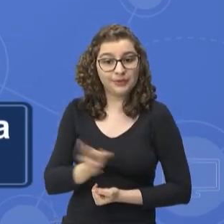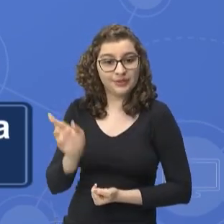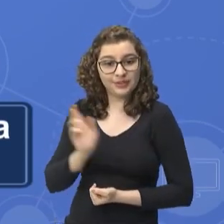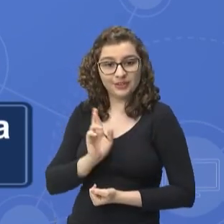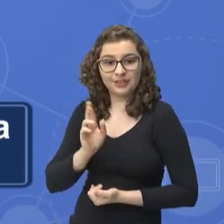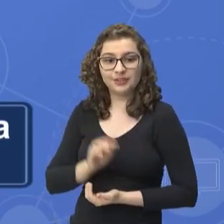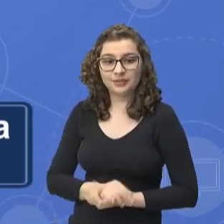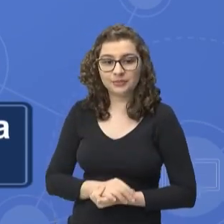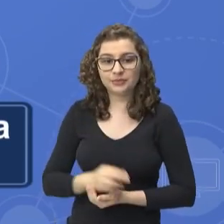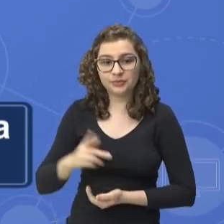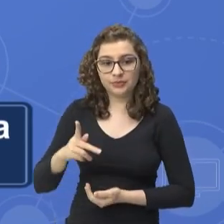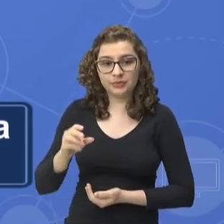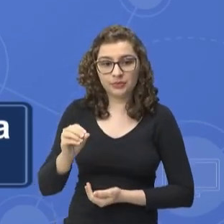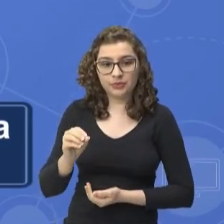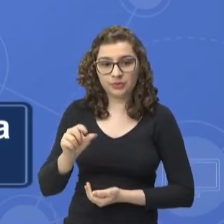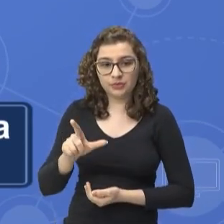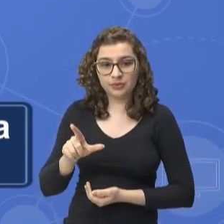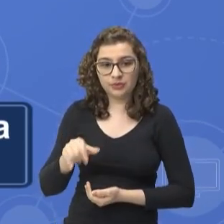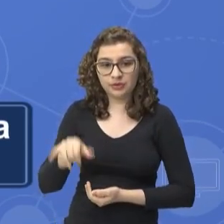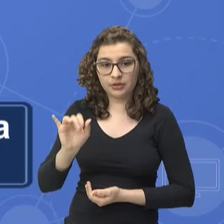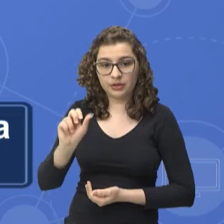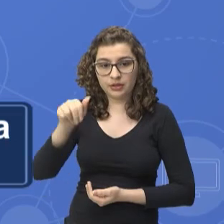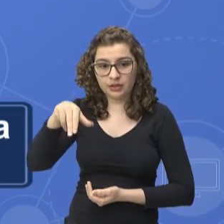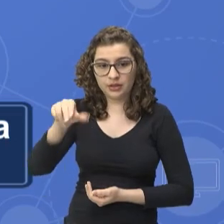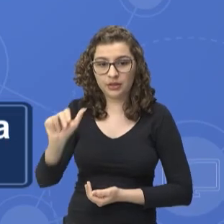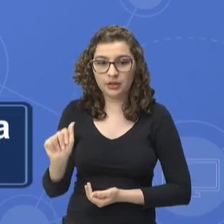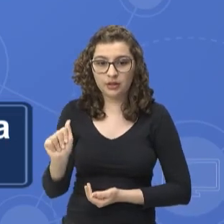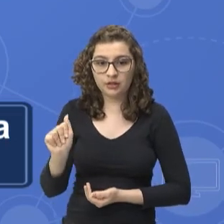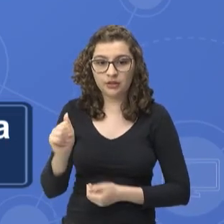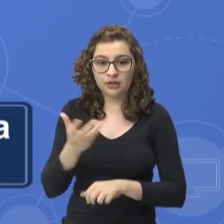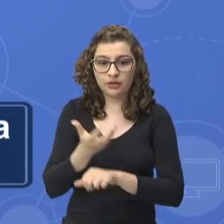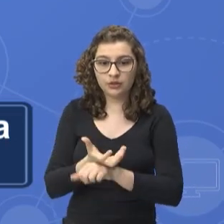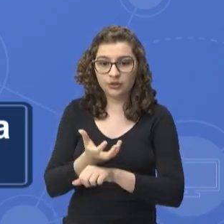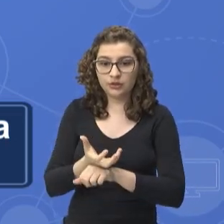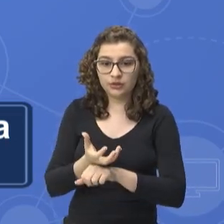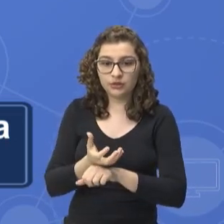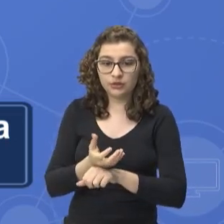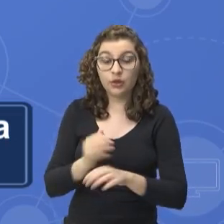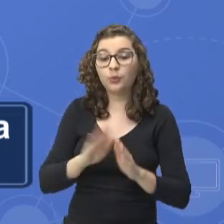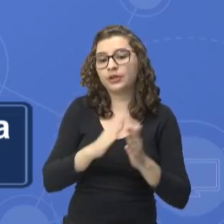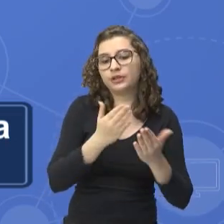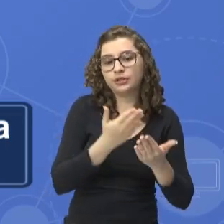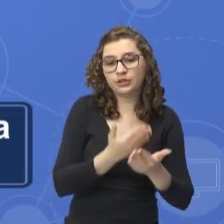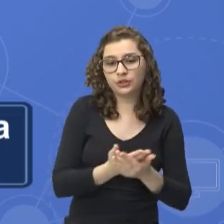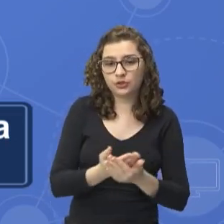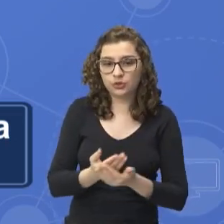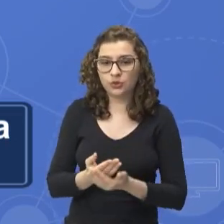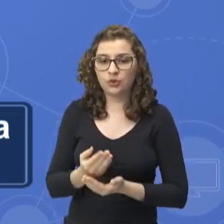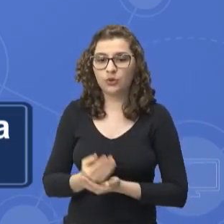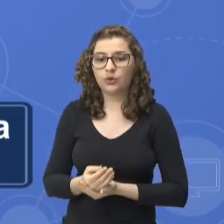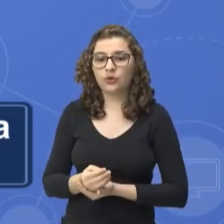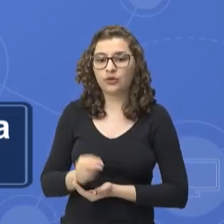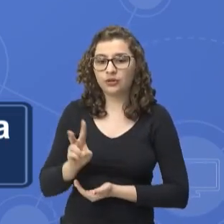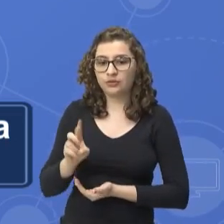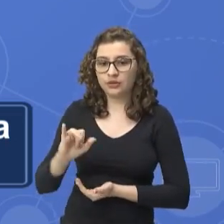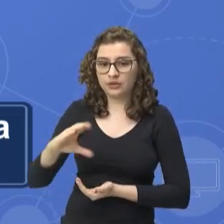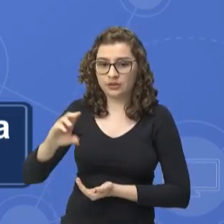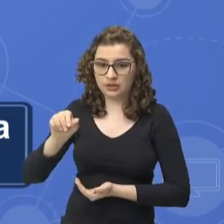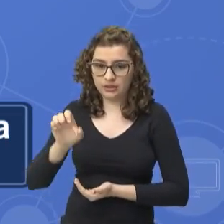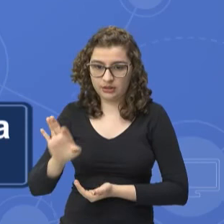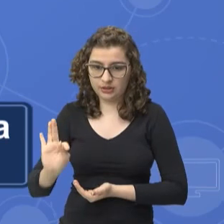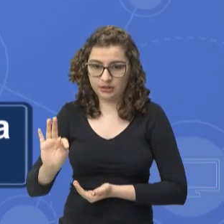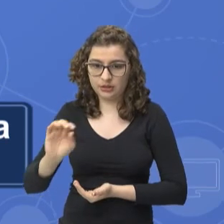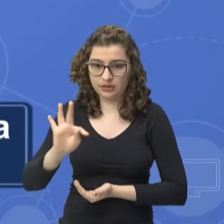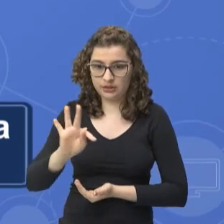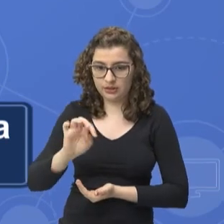Poliana, nossa aluna Poliana, lá da Escola Estadual Vicente Teles de Souza, respondeu.